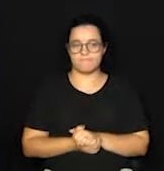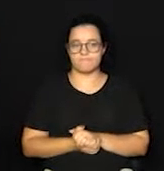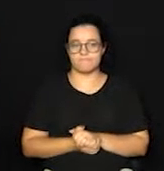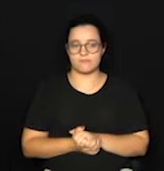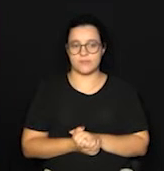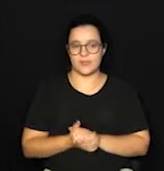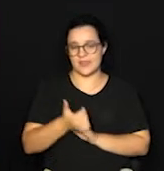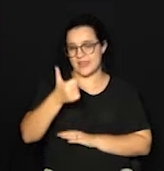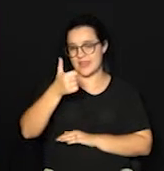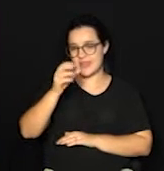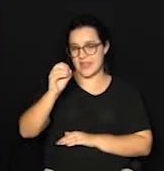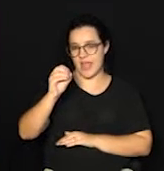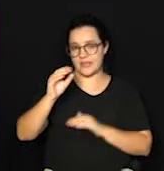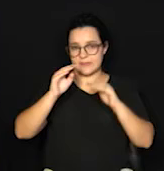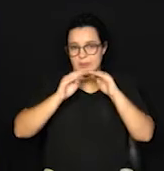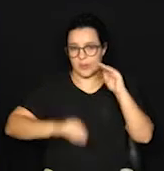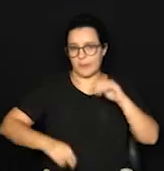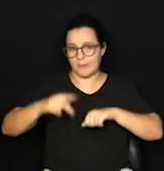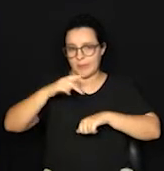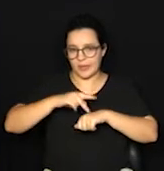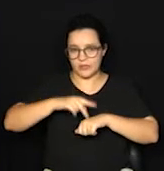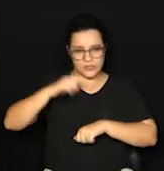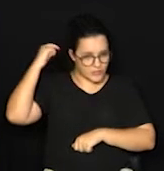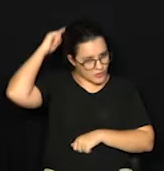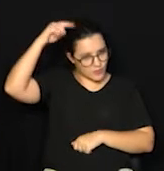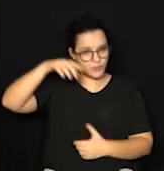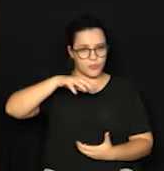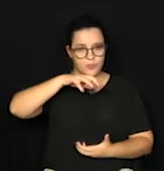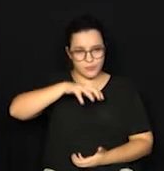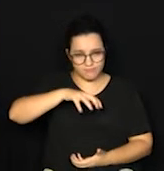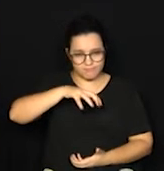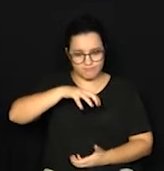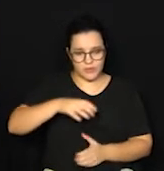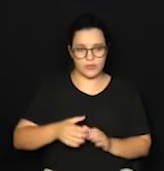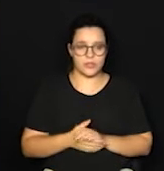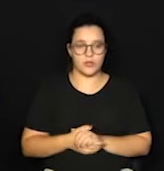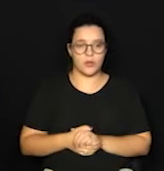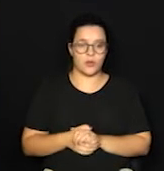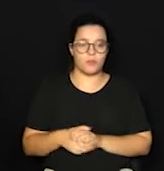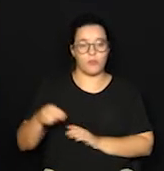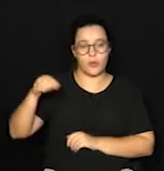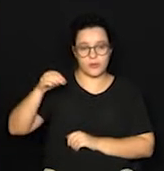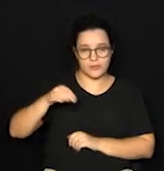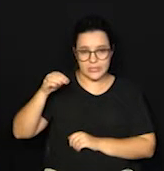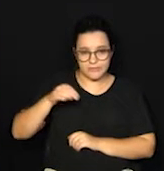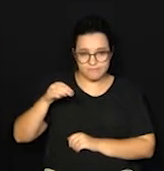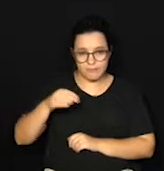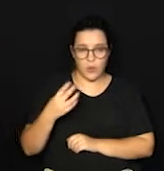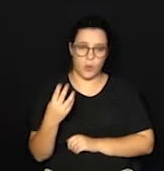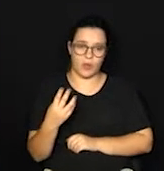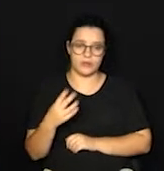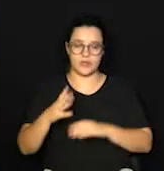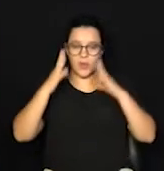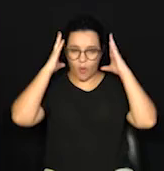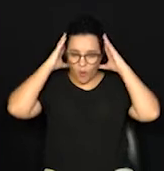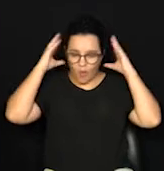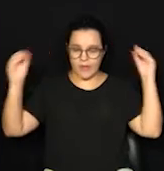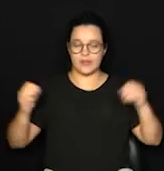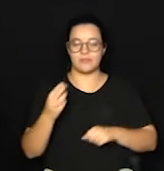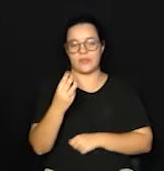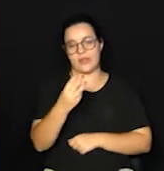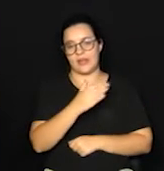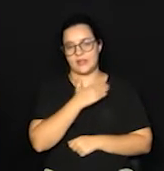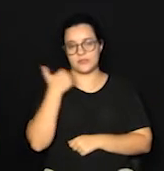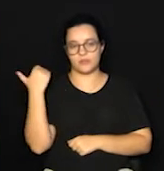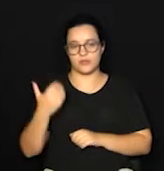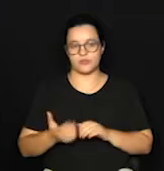10 óbitos. Pedreira com 9, Santo Antônio de Posse também 9 óbitos, Morungaba 4 e Olambra 3